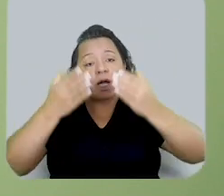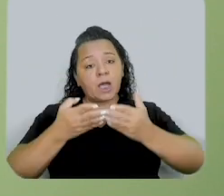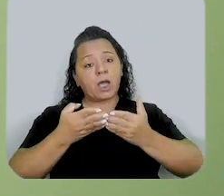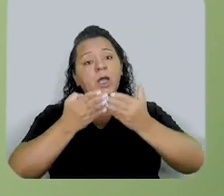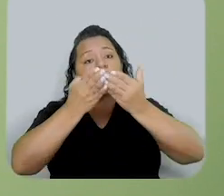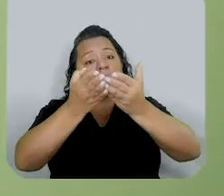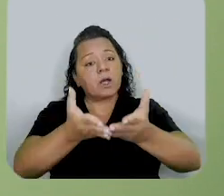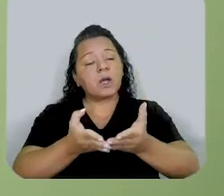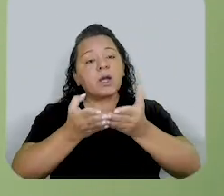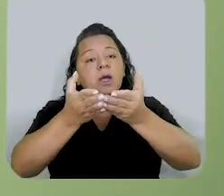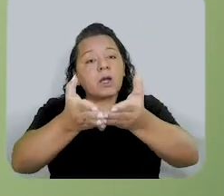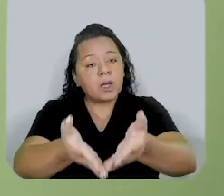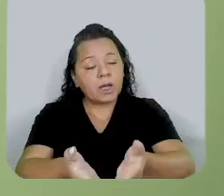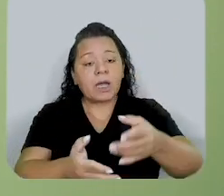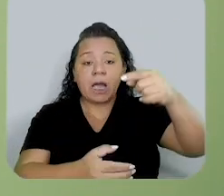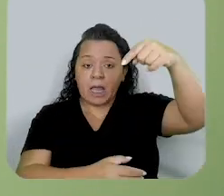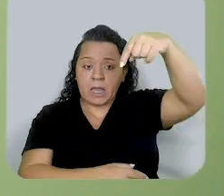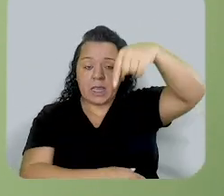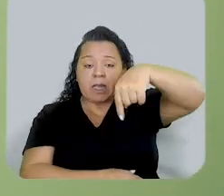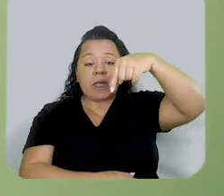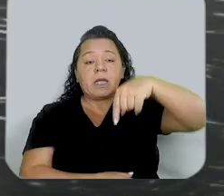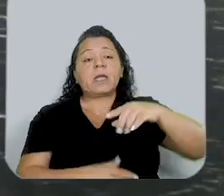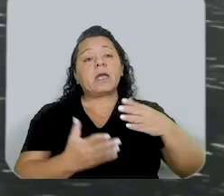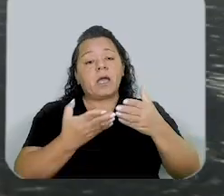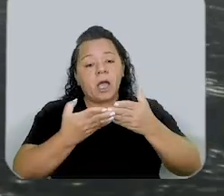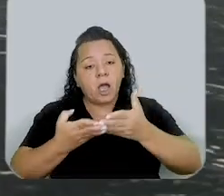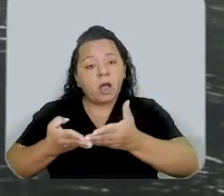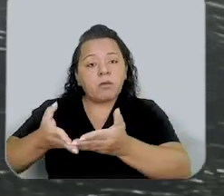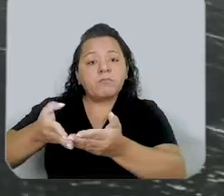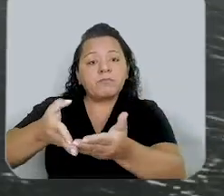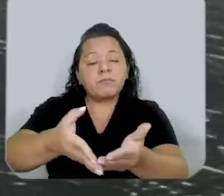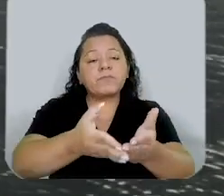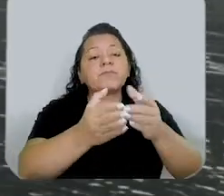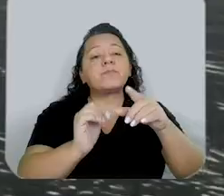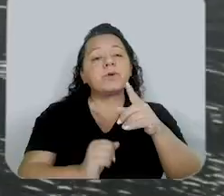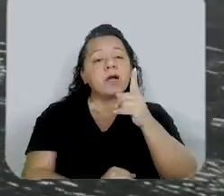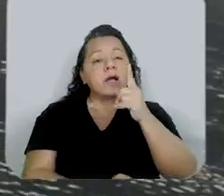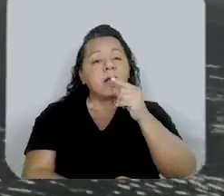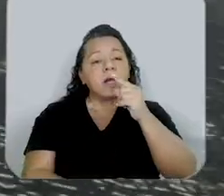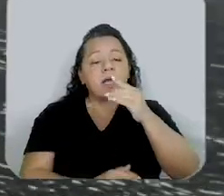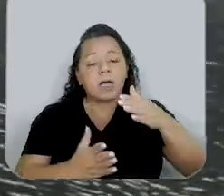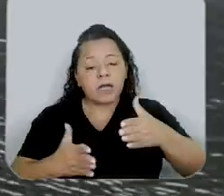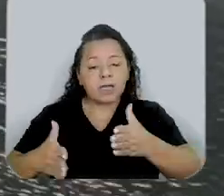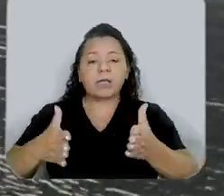e binacional, que é a nossa aqui no Vale do Guaporé.